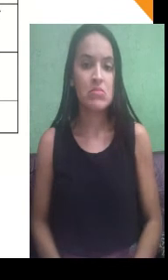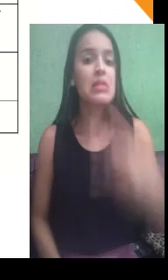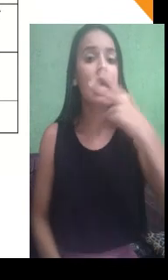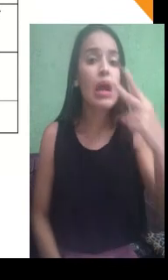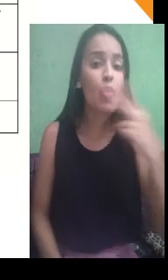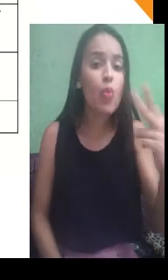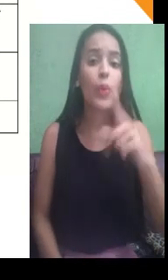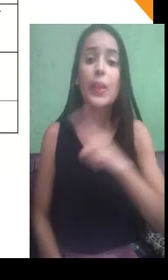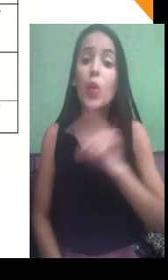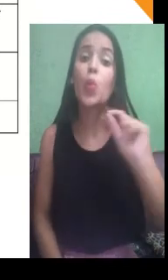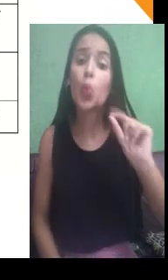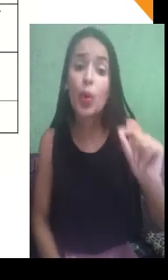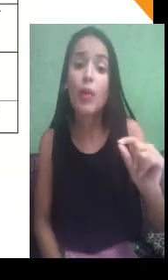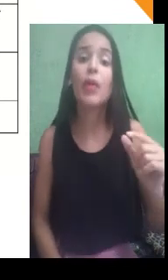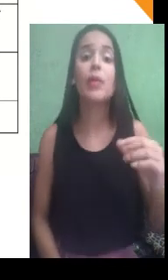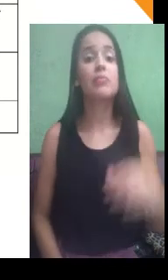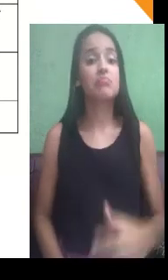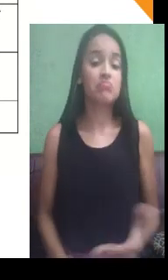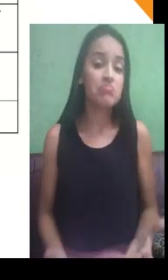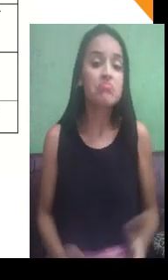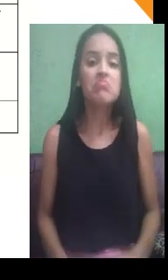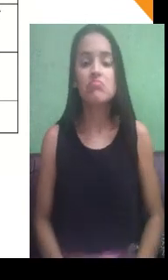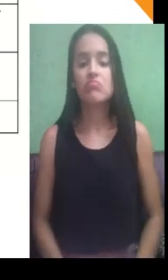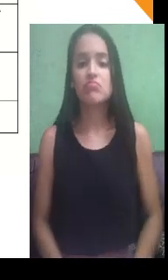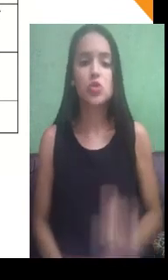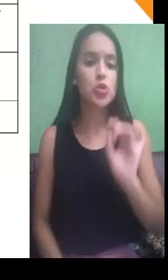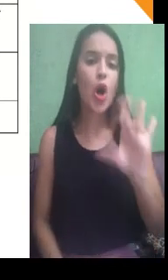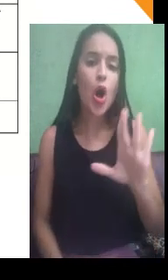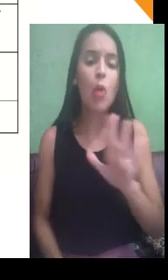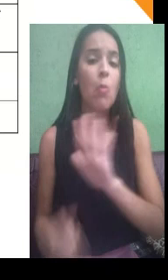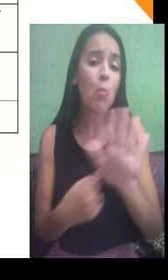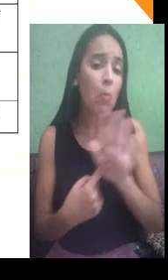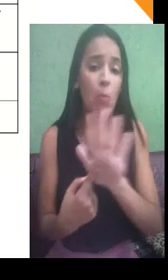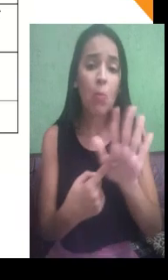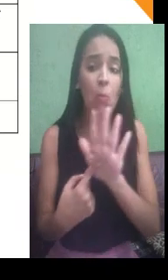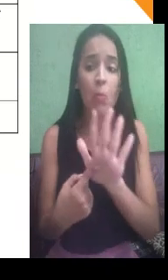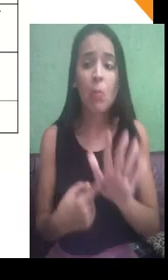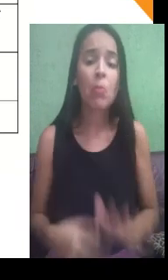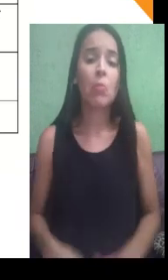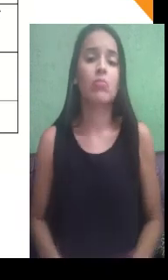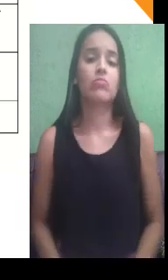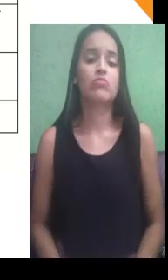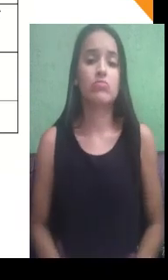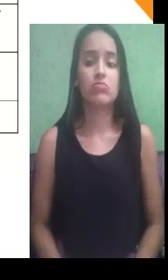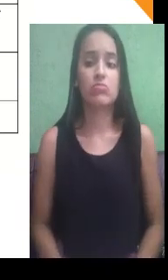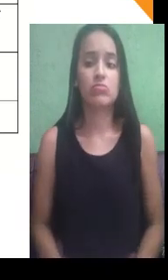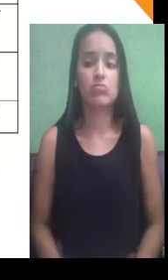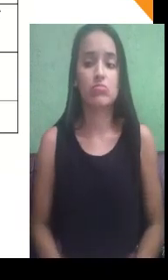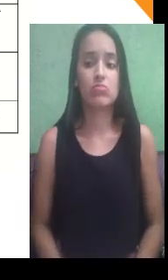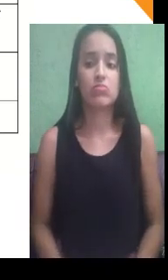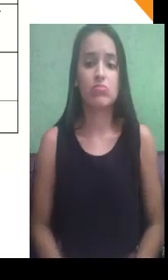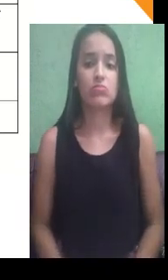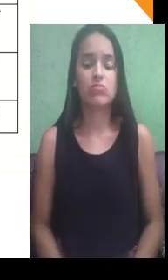ele prejudica a saúde dos não fumantes. Então, esse texto aqui em que tem um claro posicionamento é